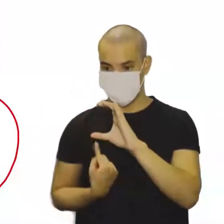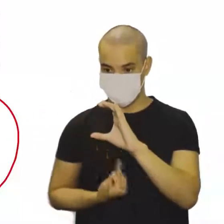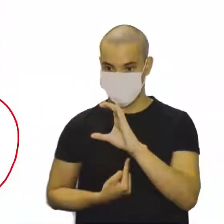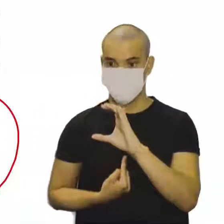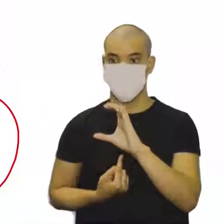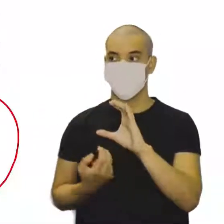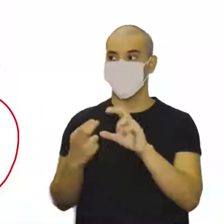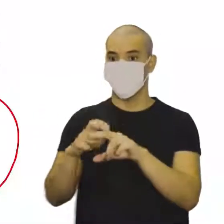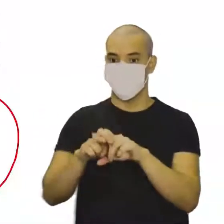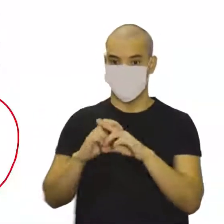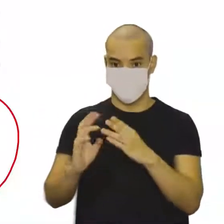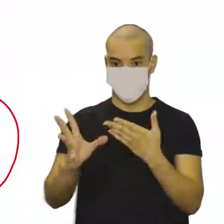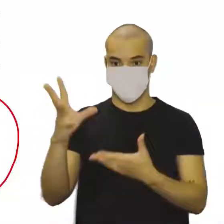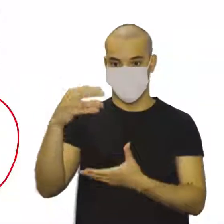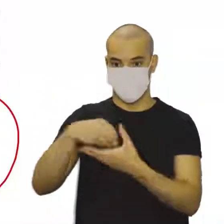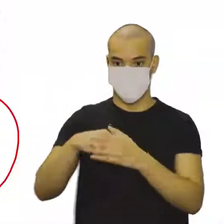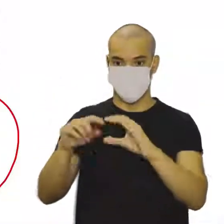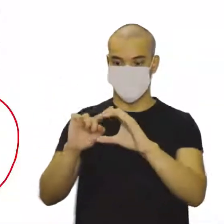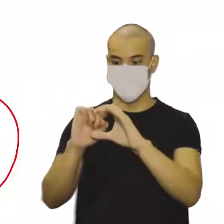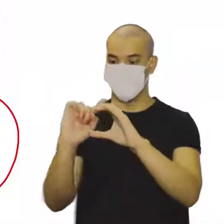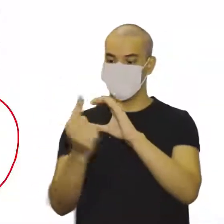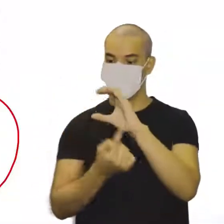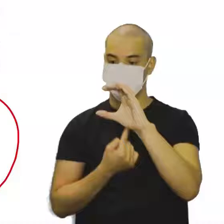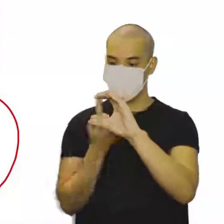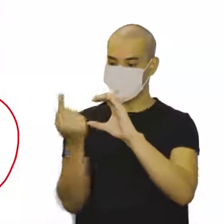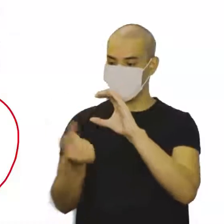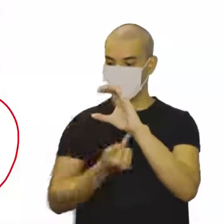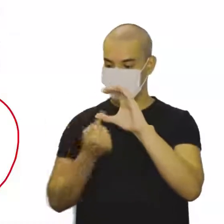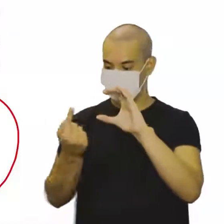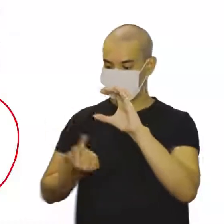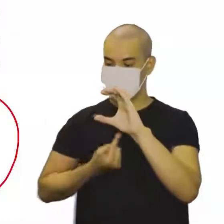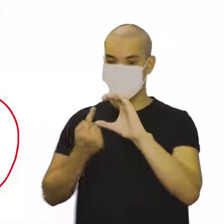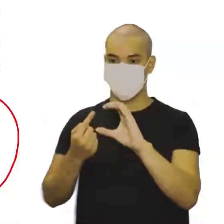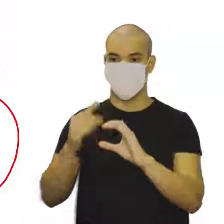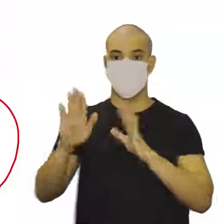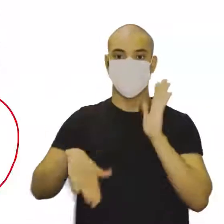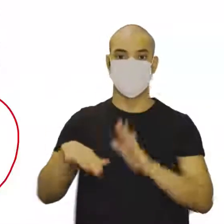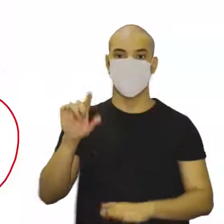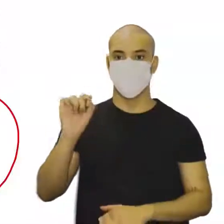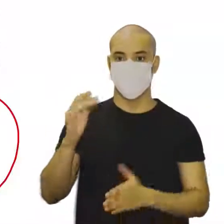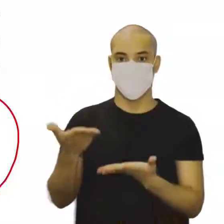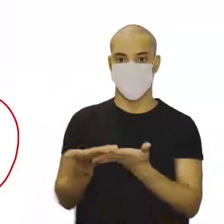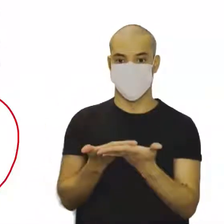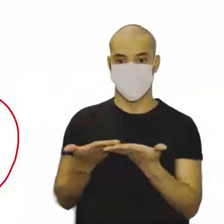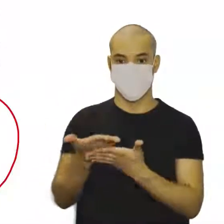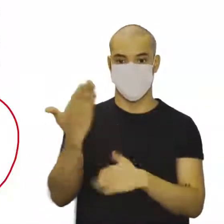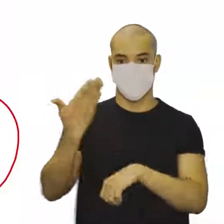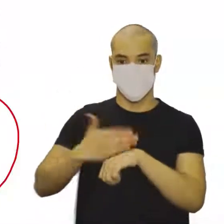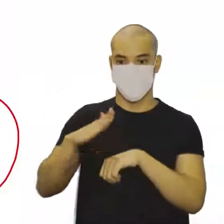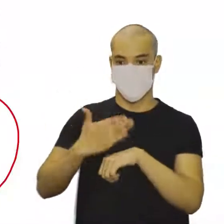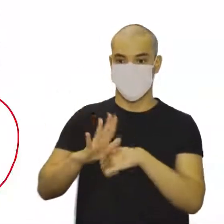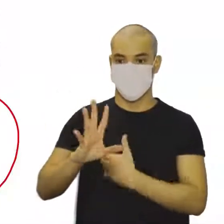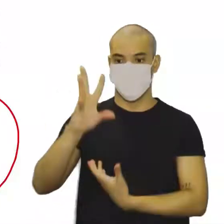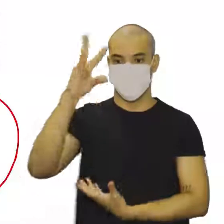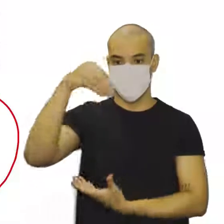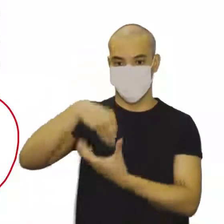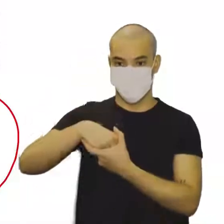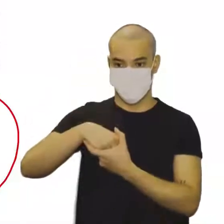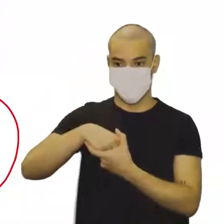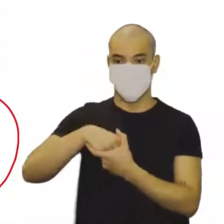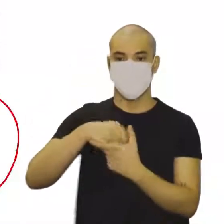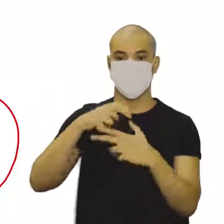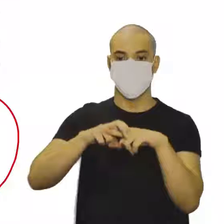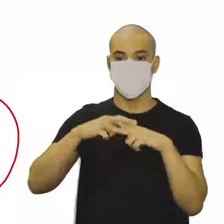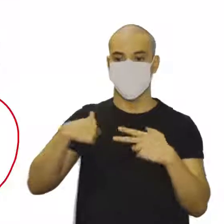Esse núcleo e esse número X de voltas vai depender, pessoal, da aplicação desse indutor. Então, nós podemos